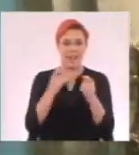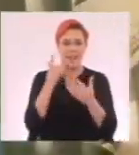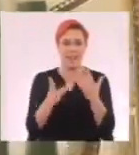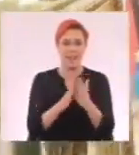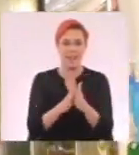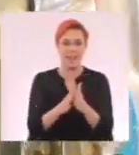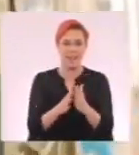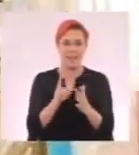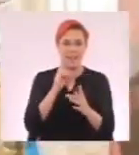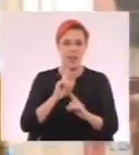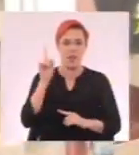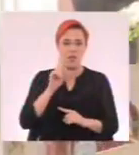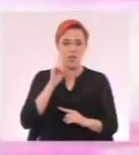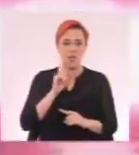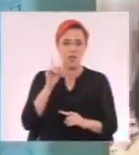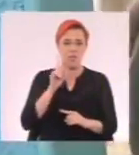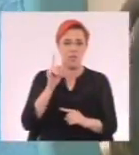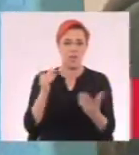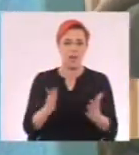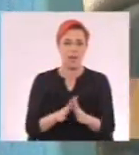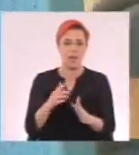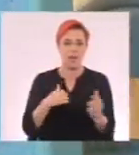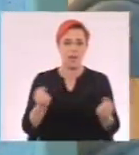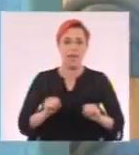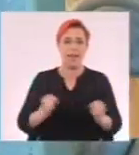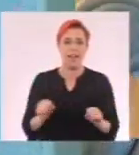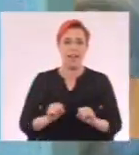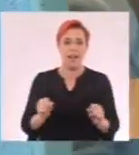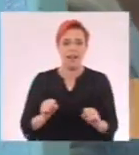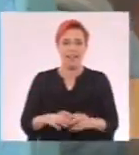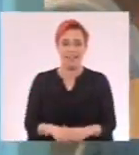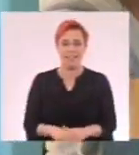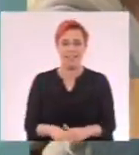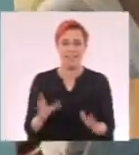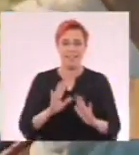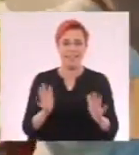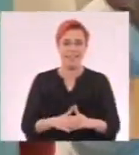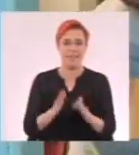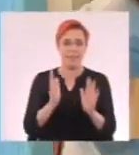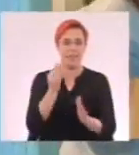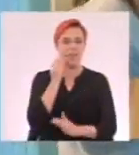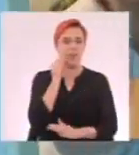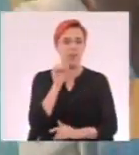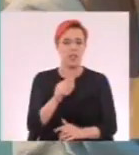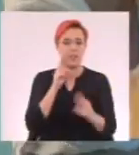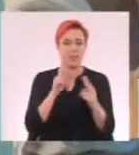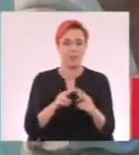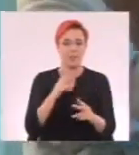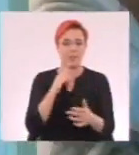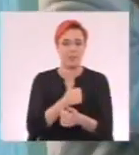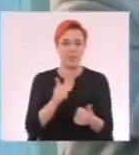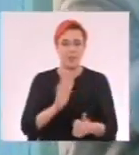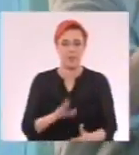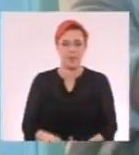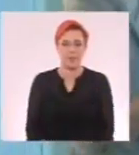e é uma miúda do Norte maravilhosa. Estou morrendo de nervos. Não, isso não. Não é possível. Beijinhos, Bruna.